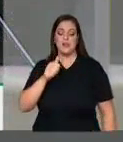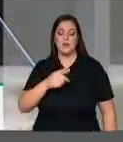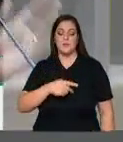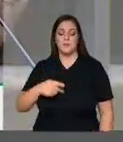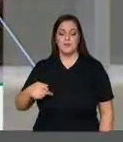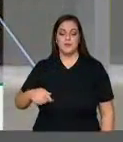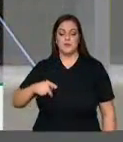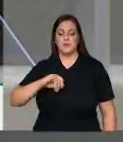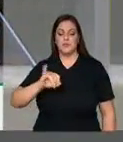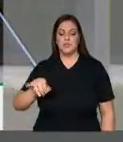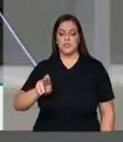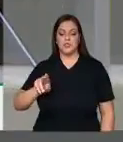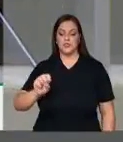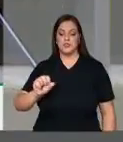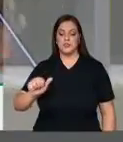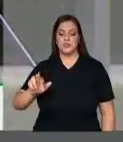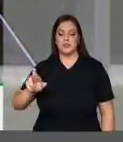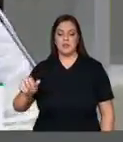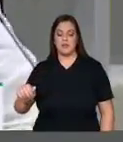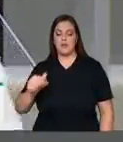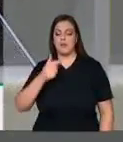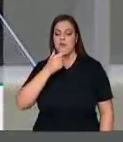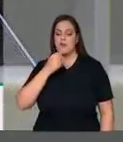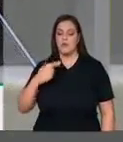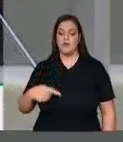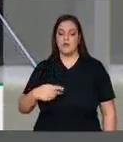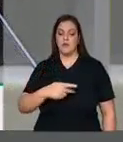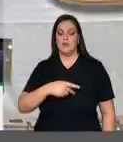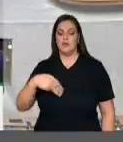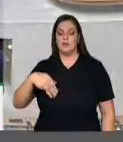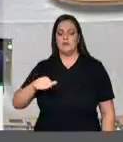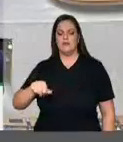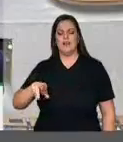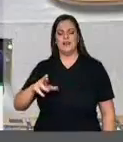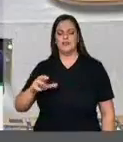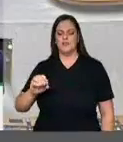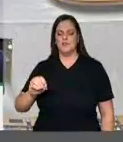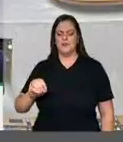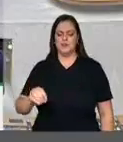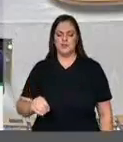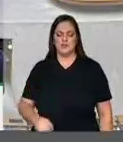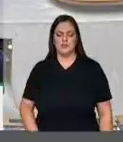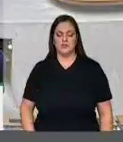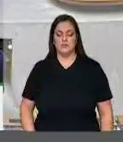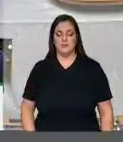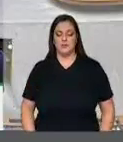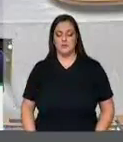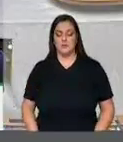Jussara e também ao pastor Marco Antônio. Giovana de Sá.